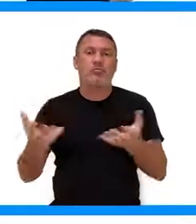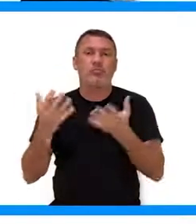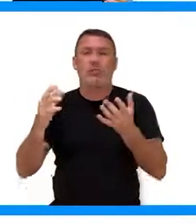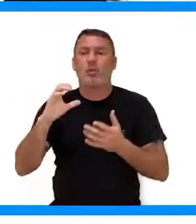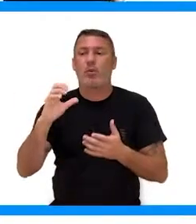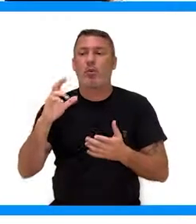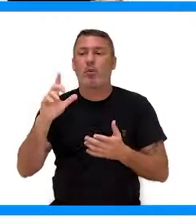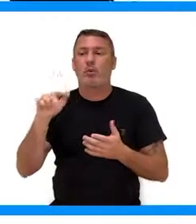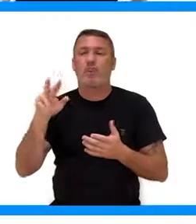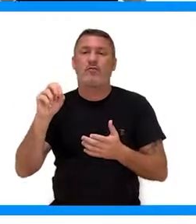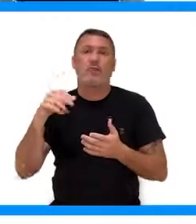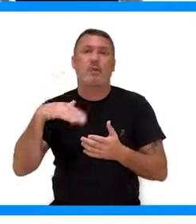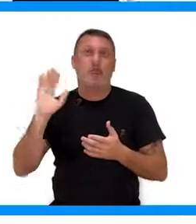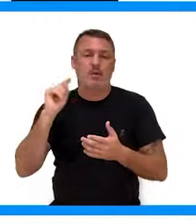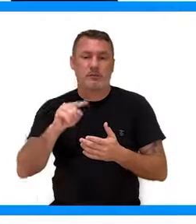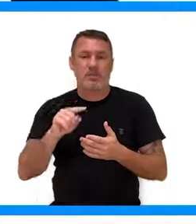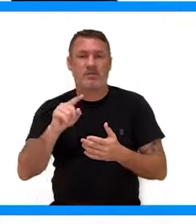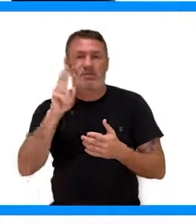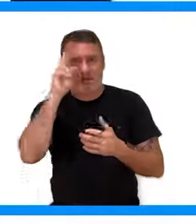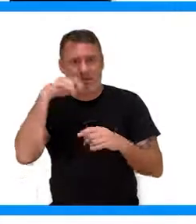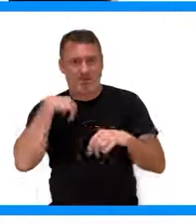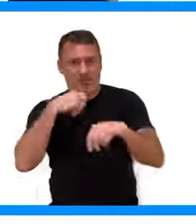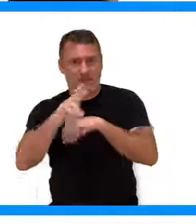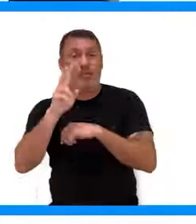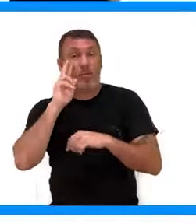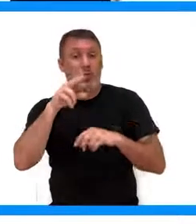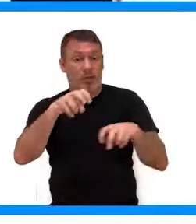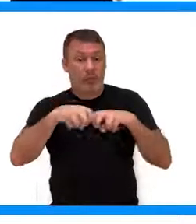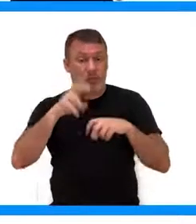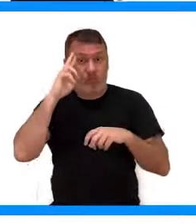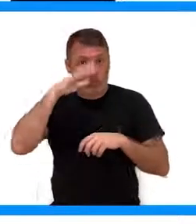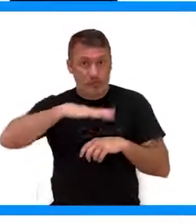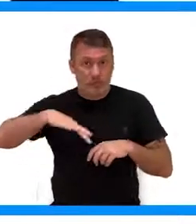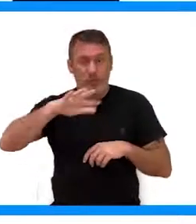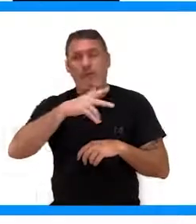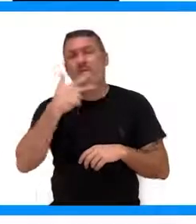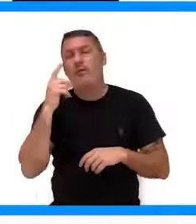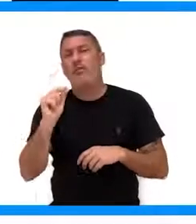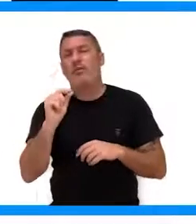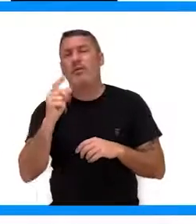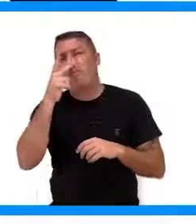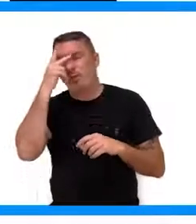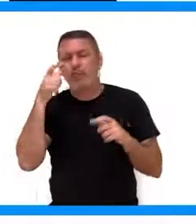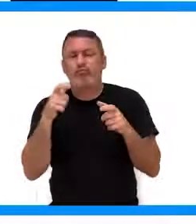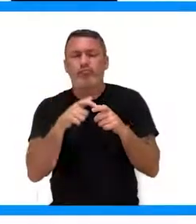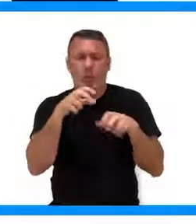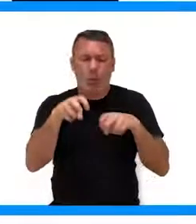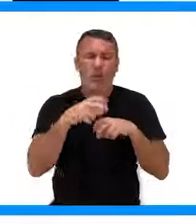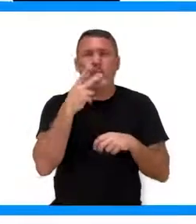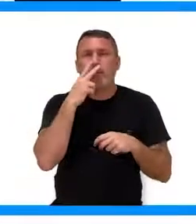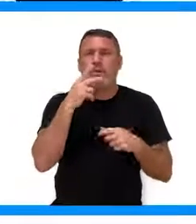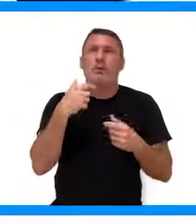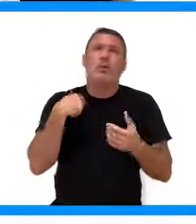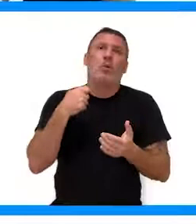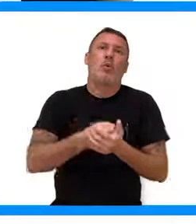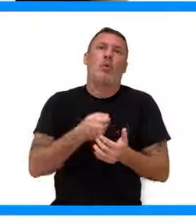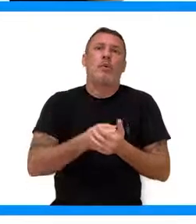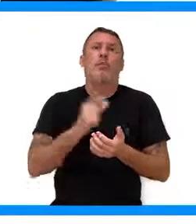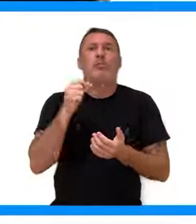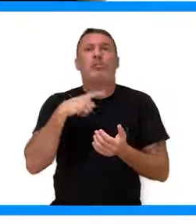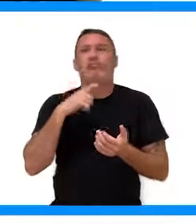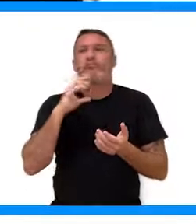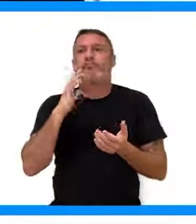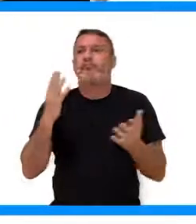cultivo. Lembra que eu falei? Olha, o agricultor, o pequeno agricultor, ele se vê forçado